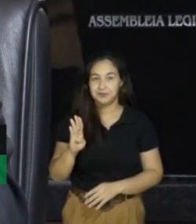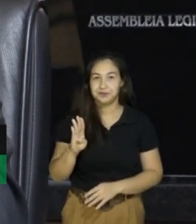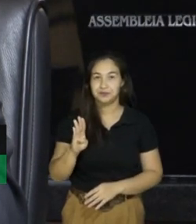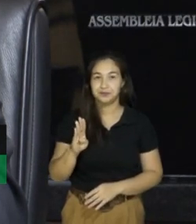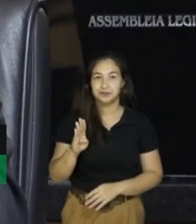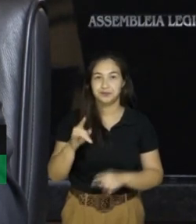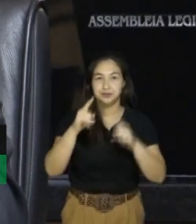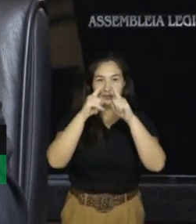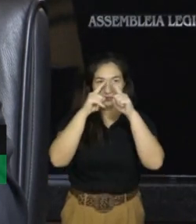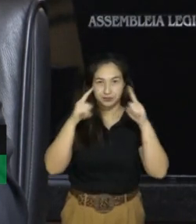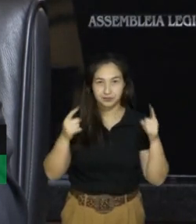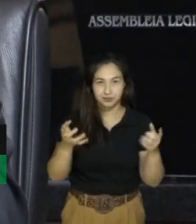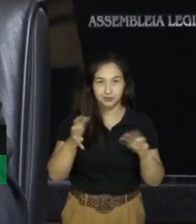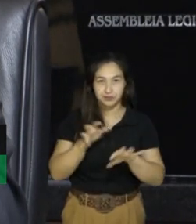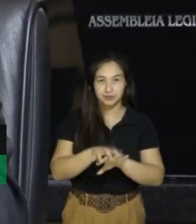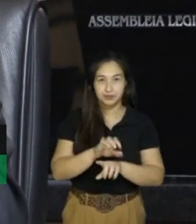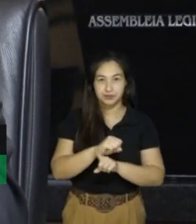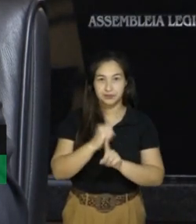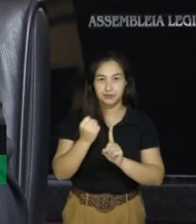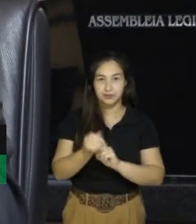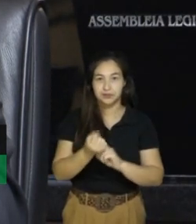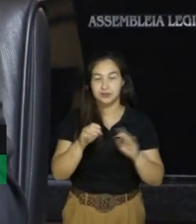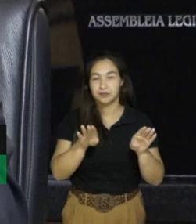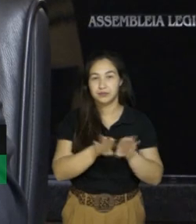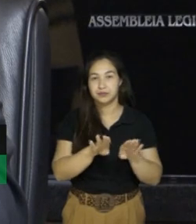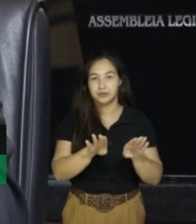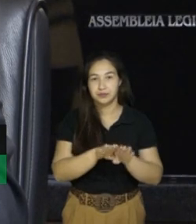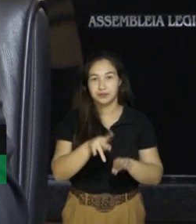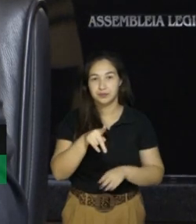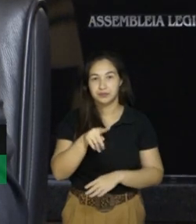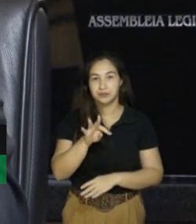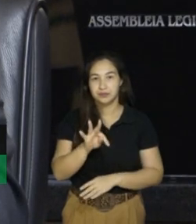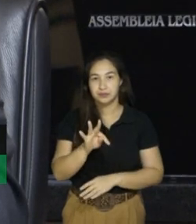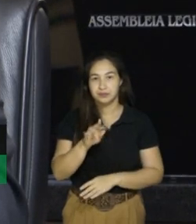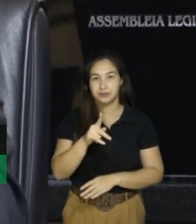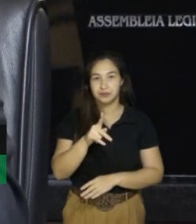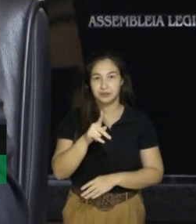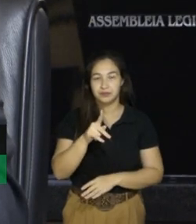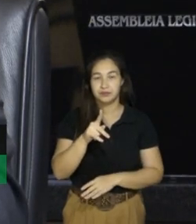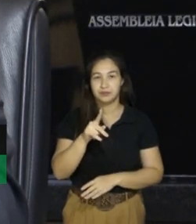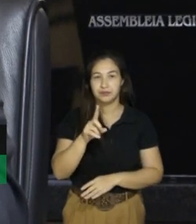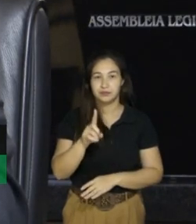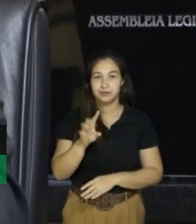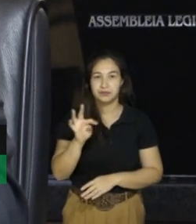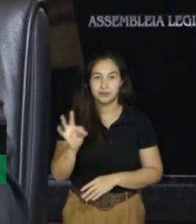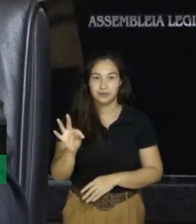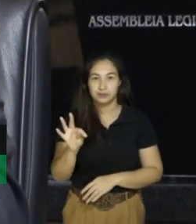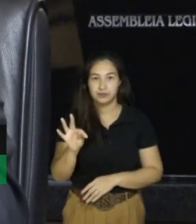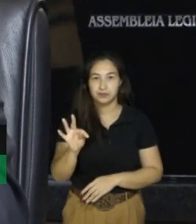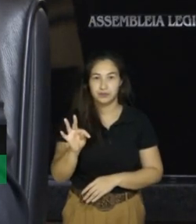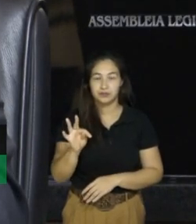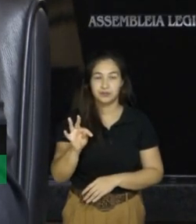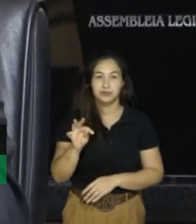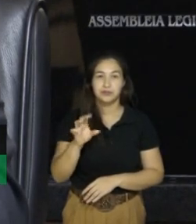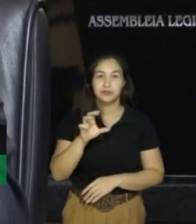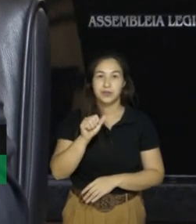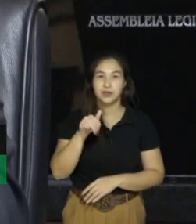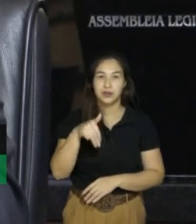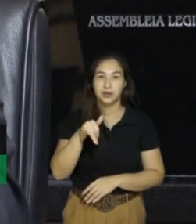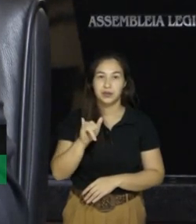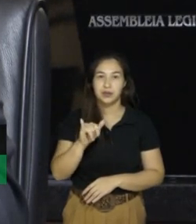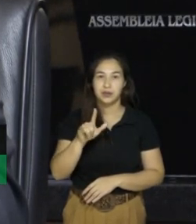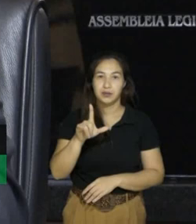inclusão social e igualdade PT e PDT Camilo Martins bloco podemos novo